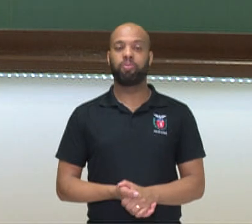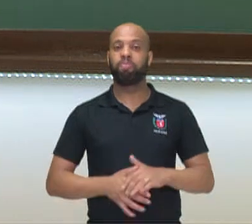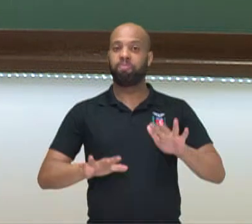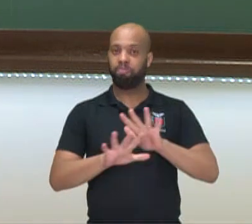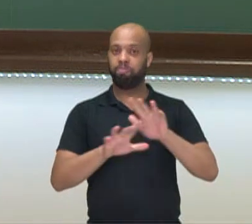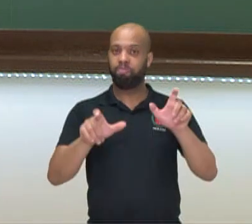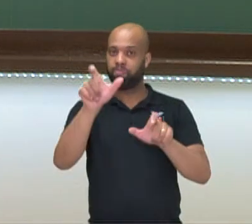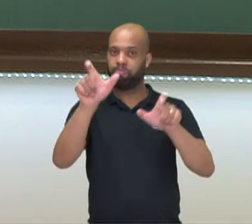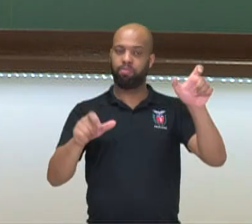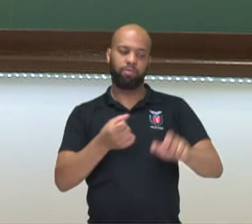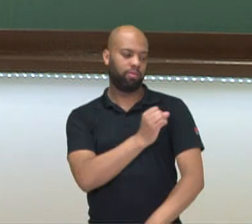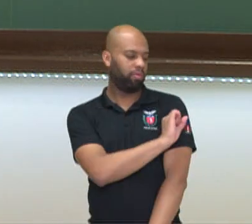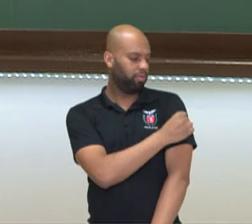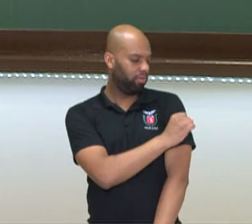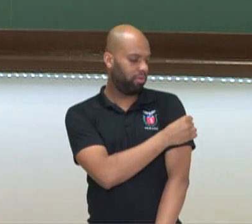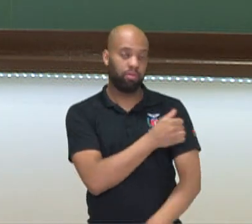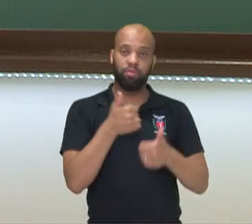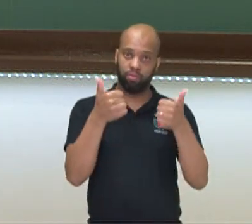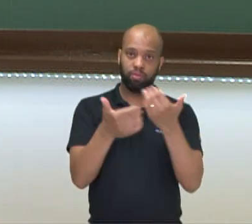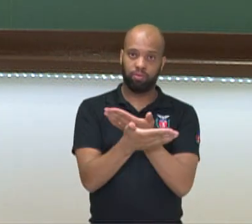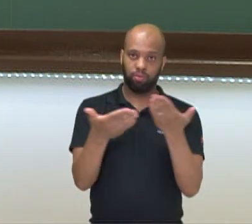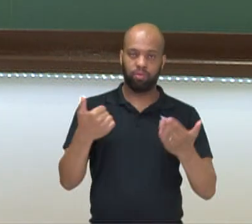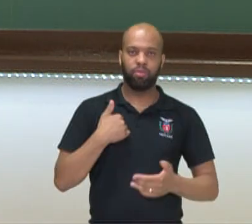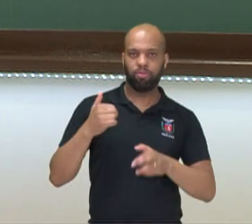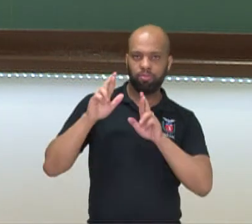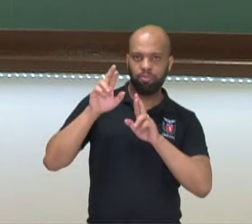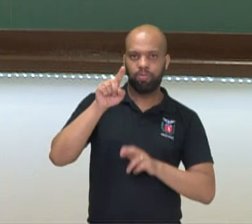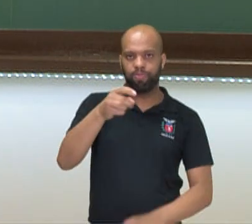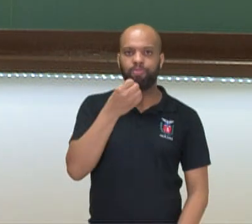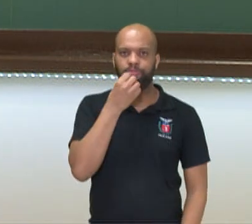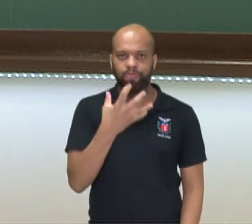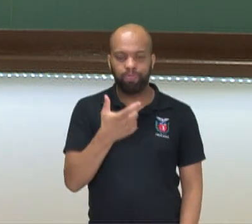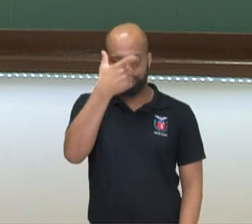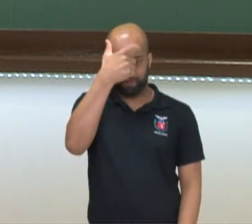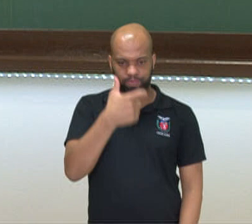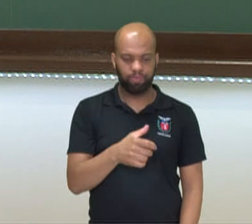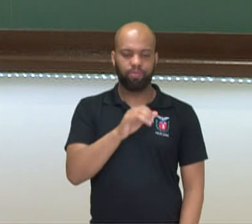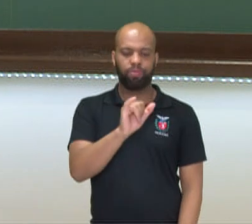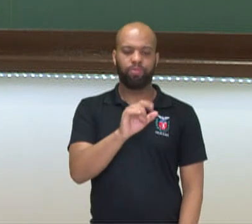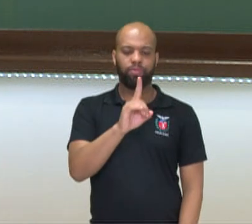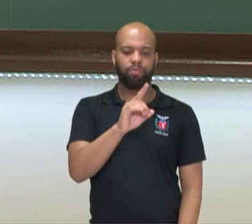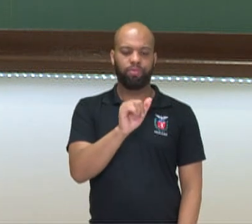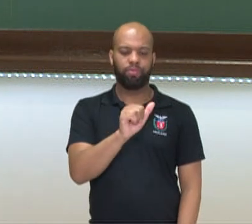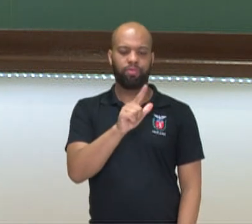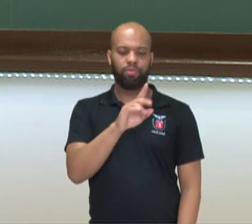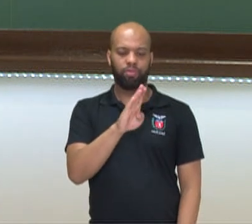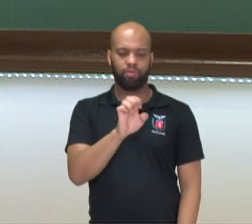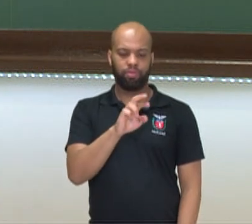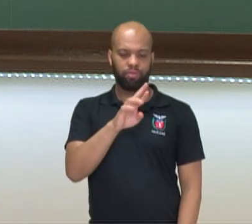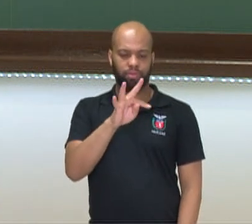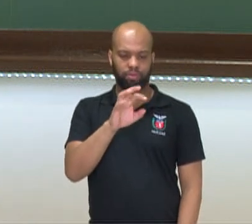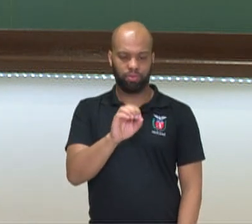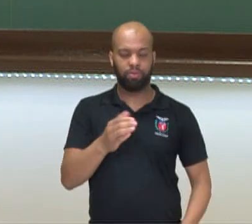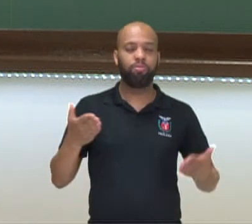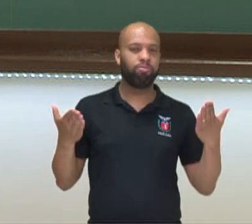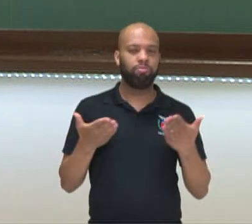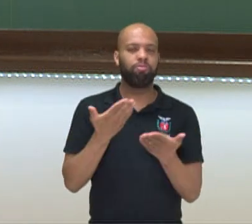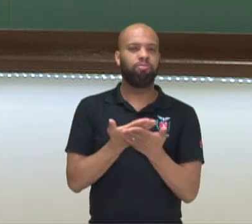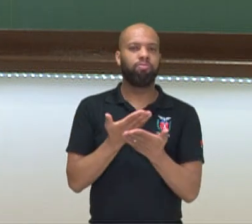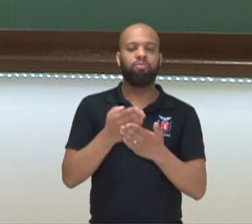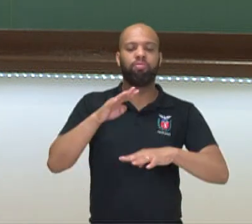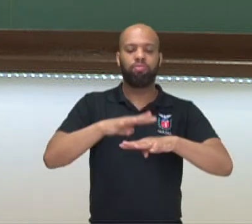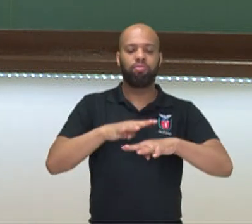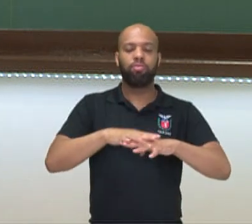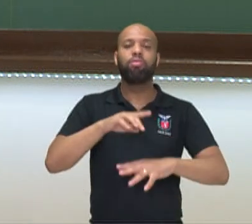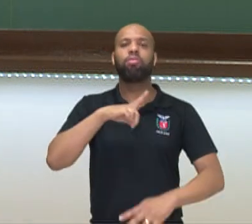E aí, pessoal do oitavo ano, tudo bem com vocês? Eu espero que sejam todos bem. Aqui é o professor Idalberto e vamos ver o que nós temos na aula de